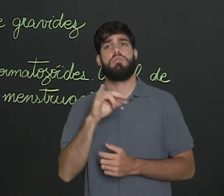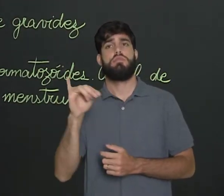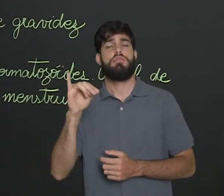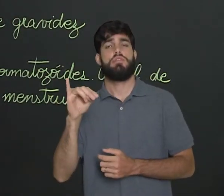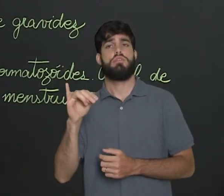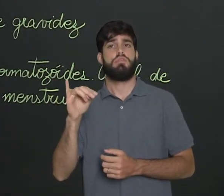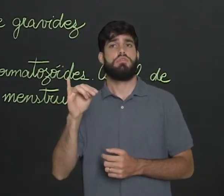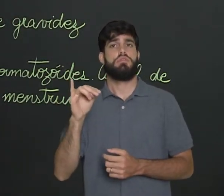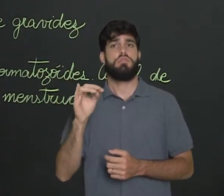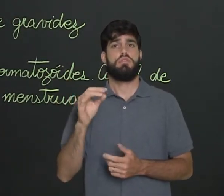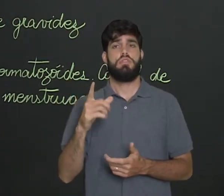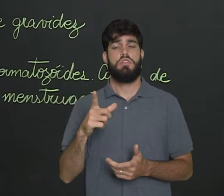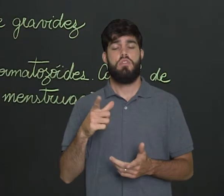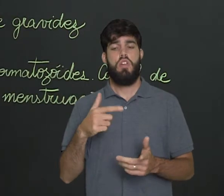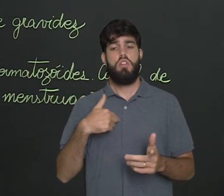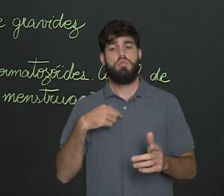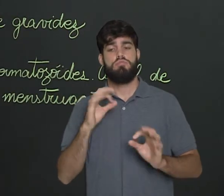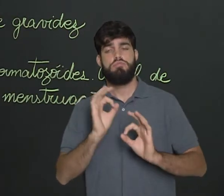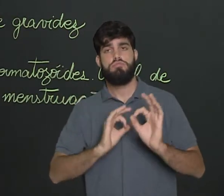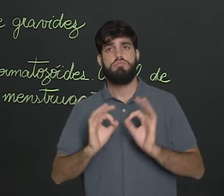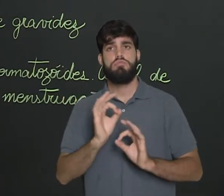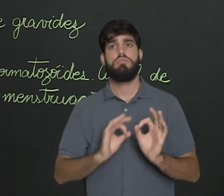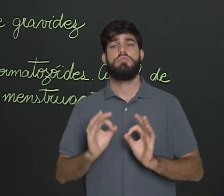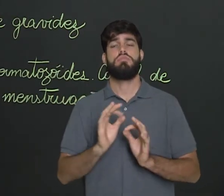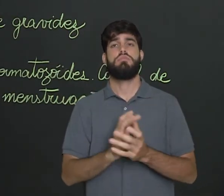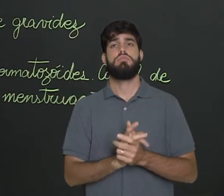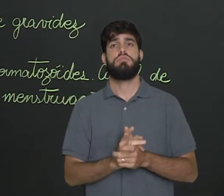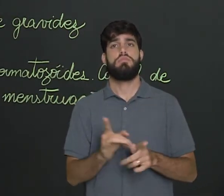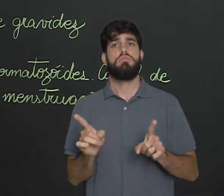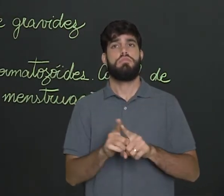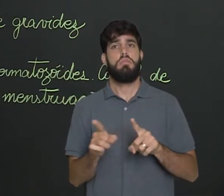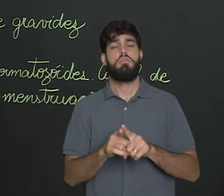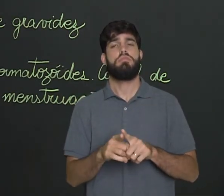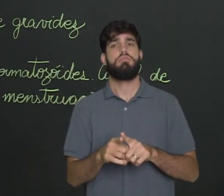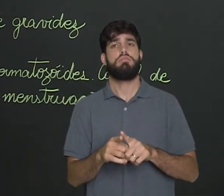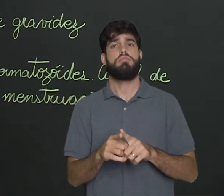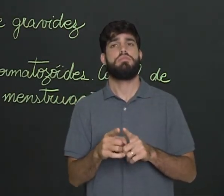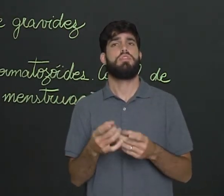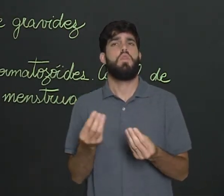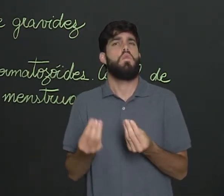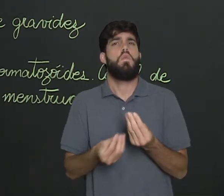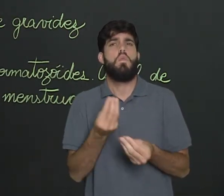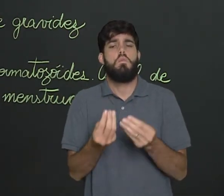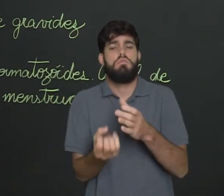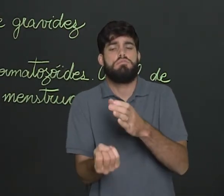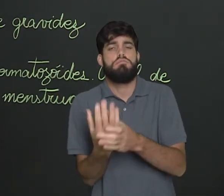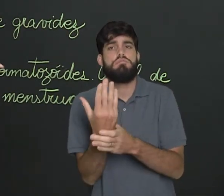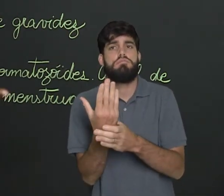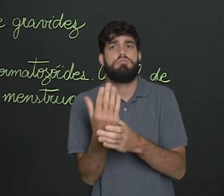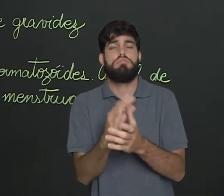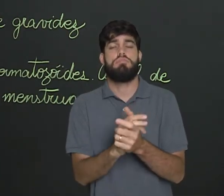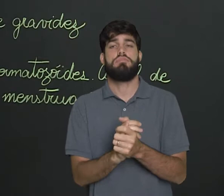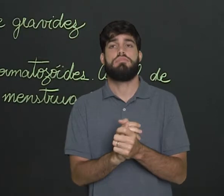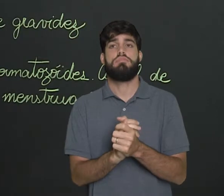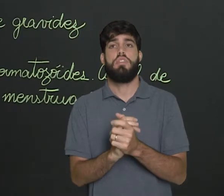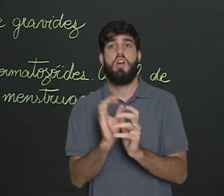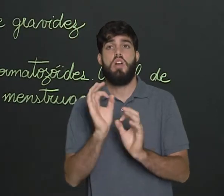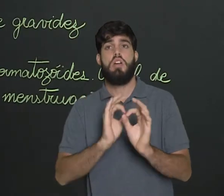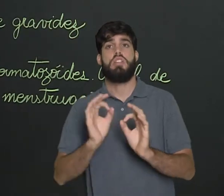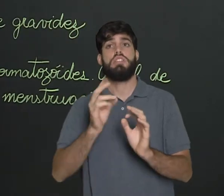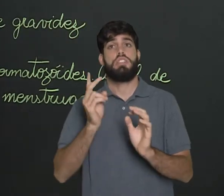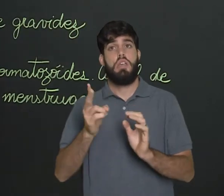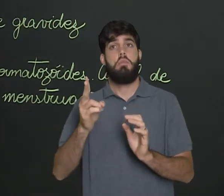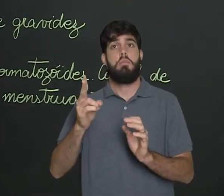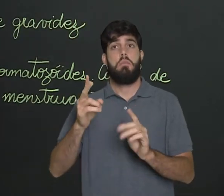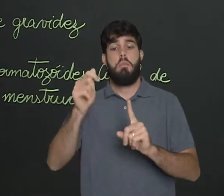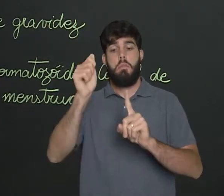os ovários e que vai rolar aí a produção dos hormônios, 2 hormônios e dos ovócitos. Como é essa produção? É